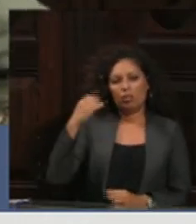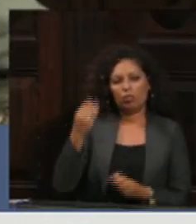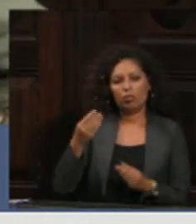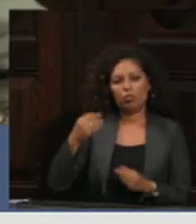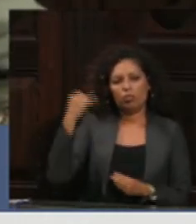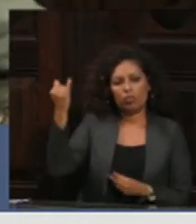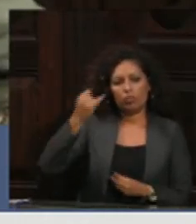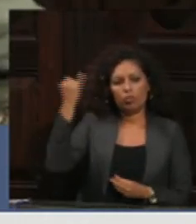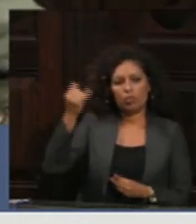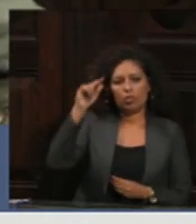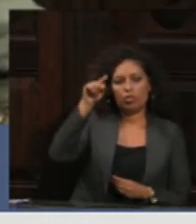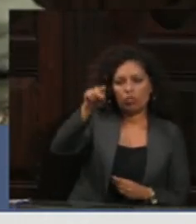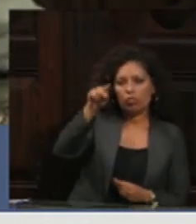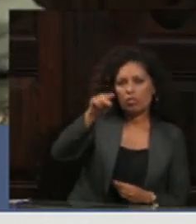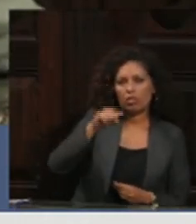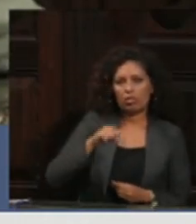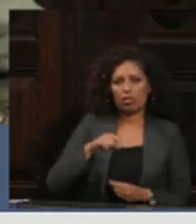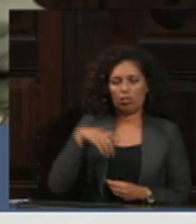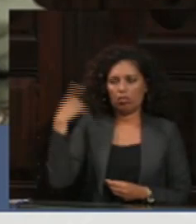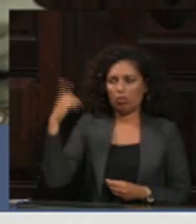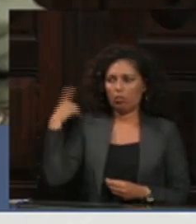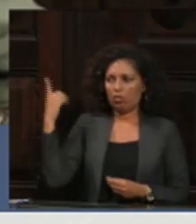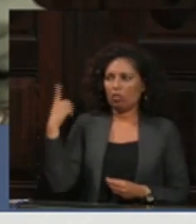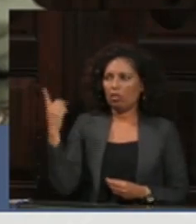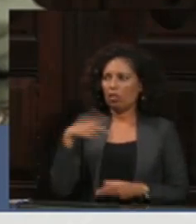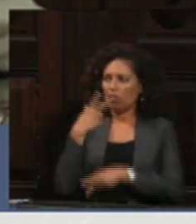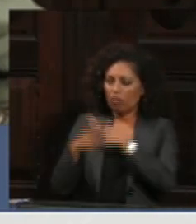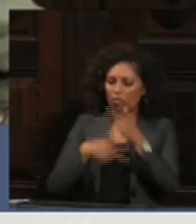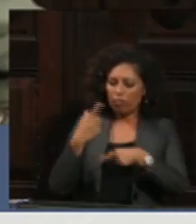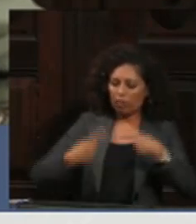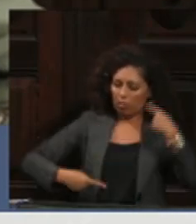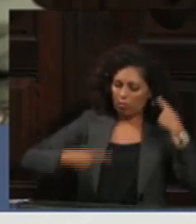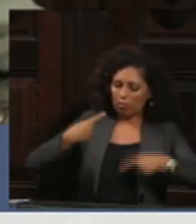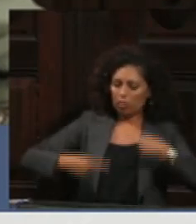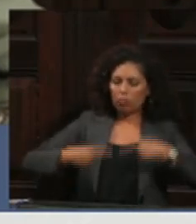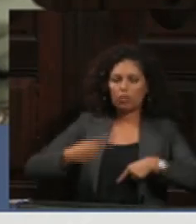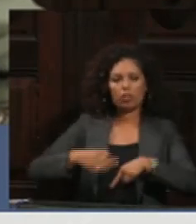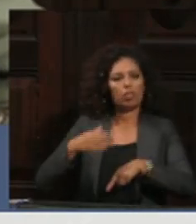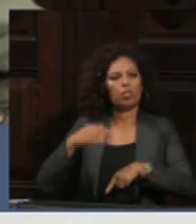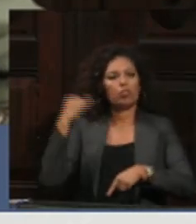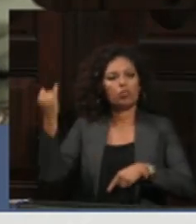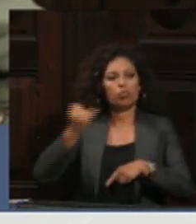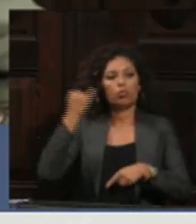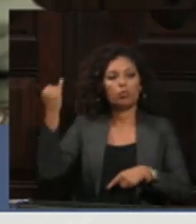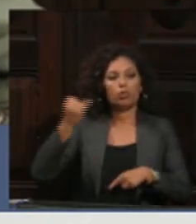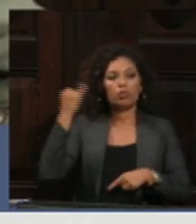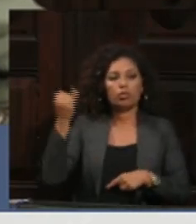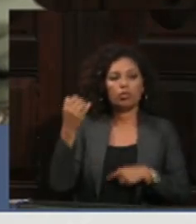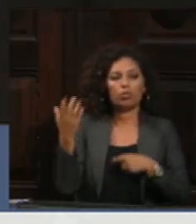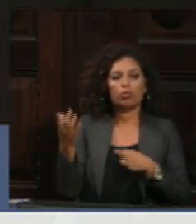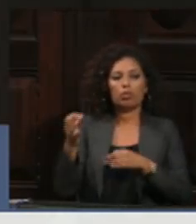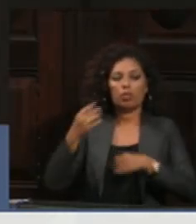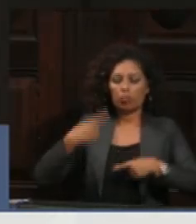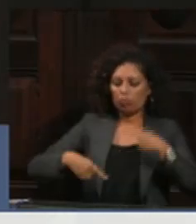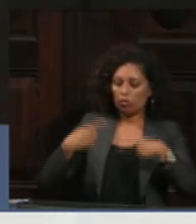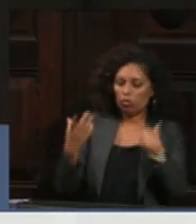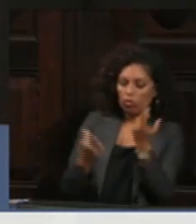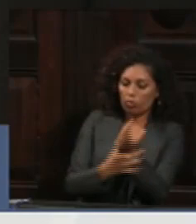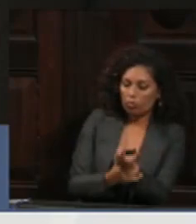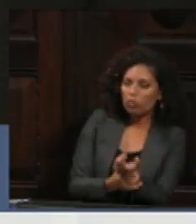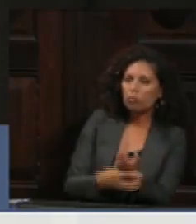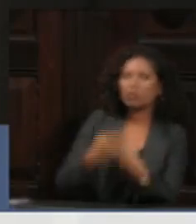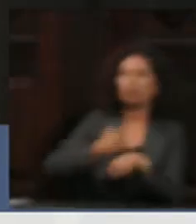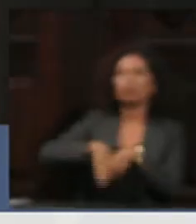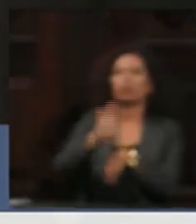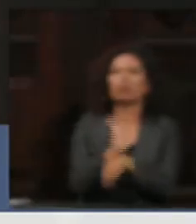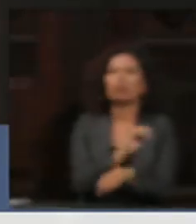Senhoria chegar aqui e trazer um debate essencial para a política pública de segurança do Rio de Janeiro de